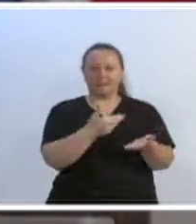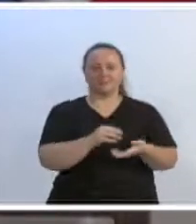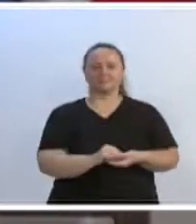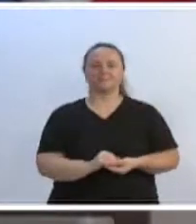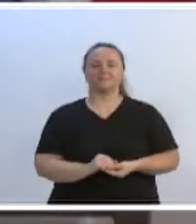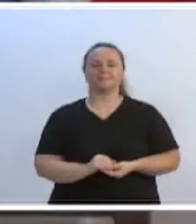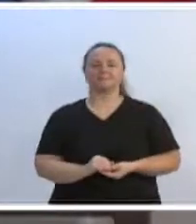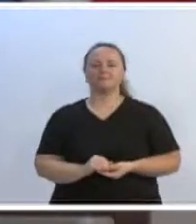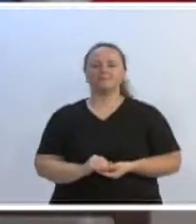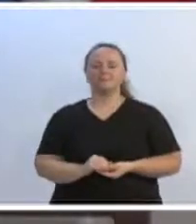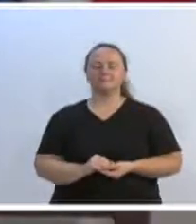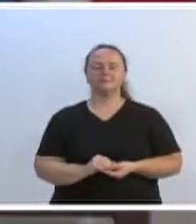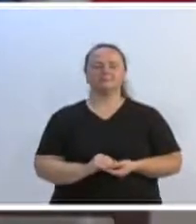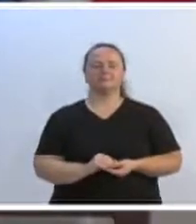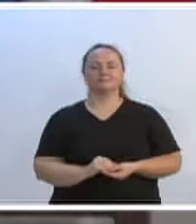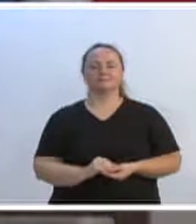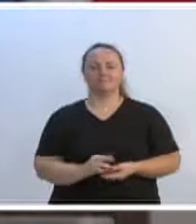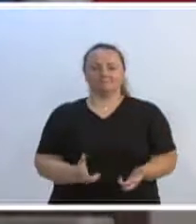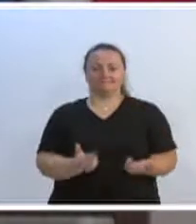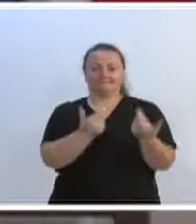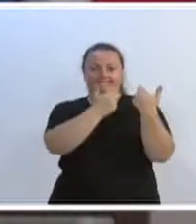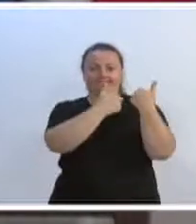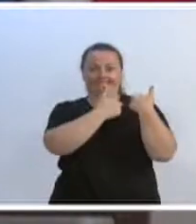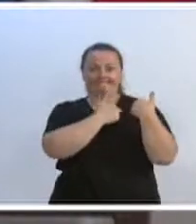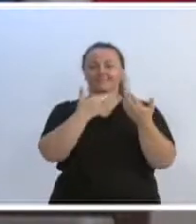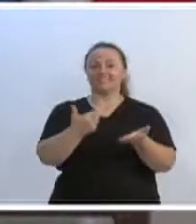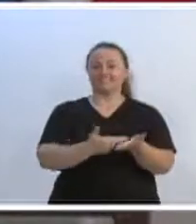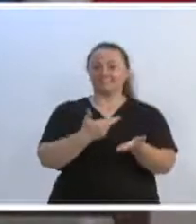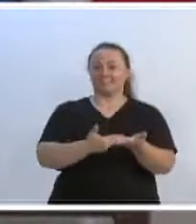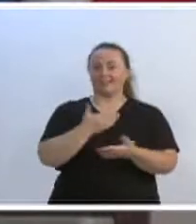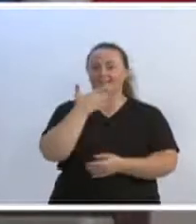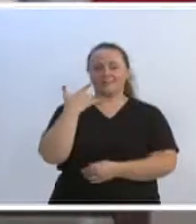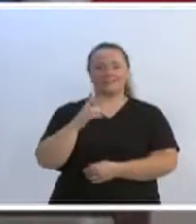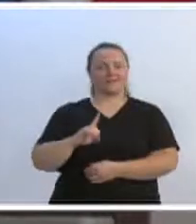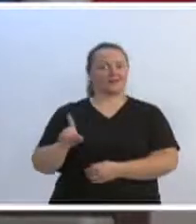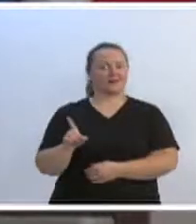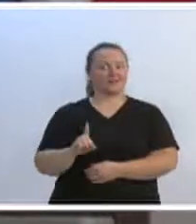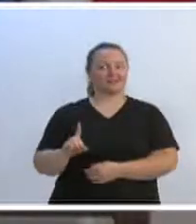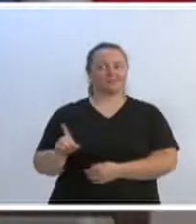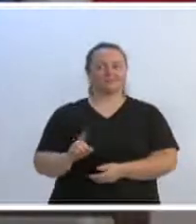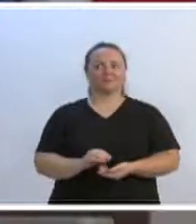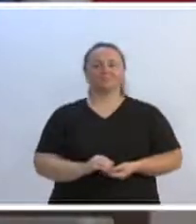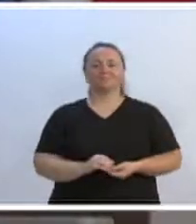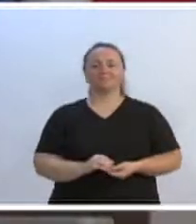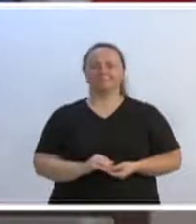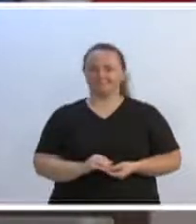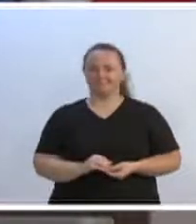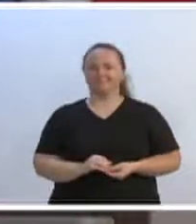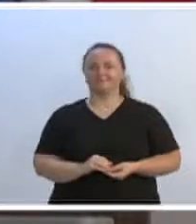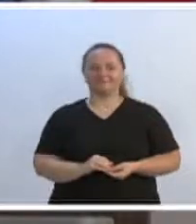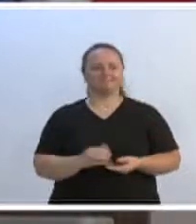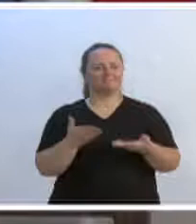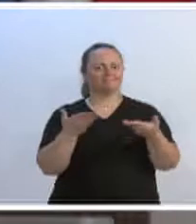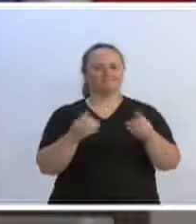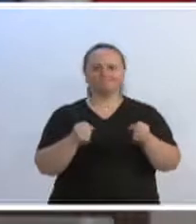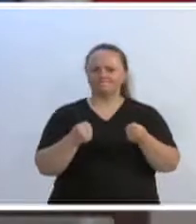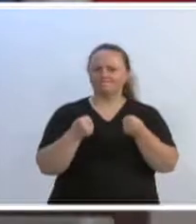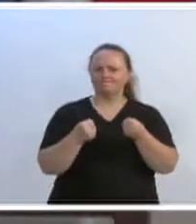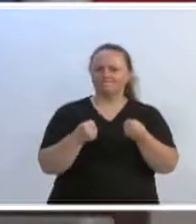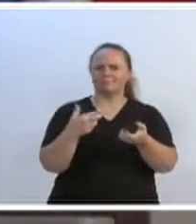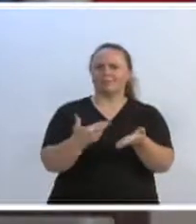Braulio Schlegel, a revista passa realmente por uma grande transformação.